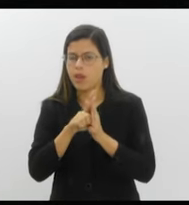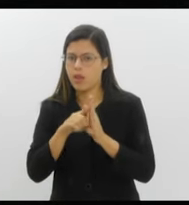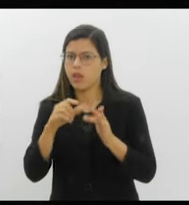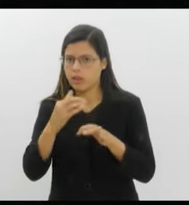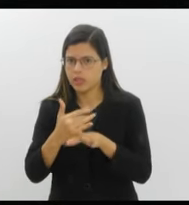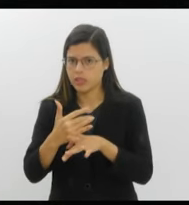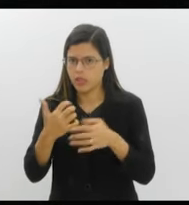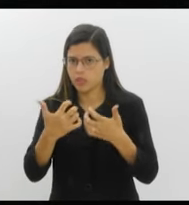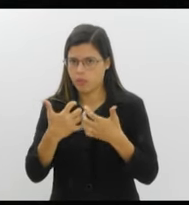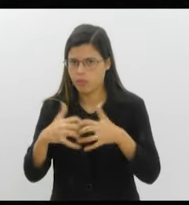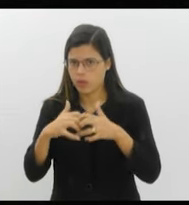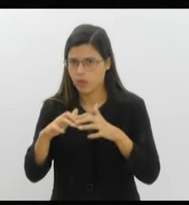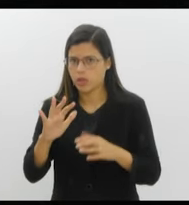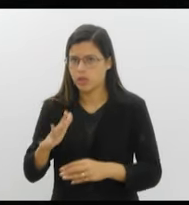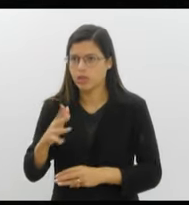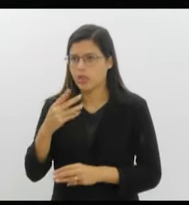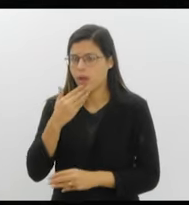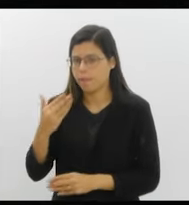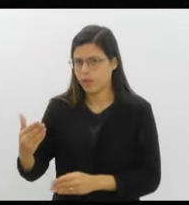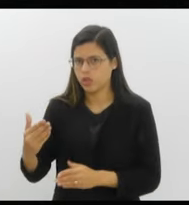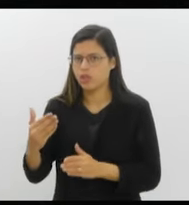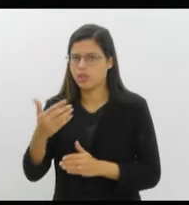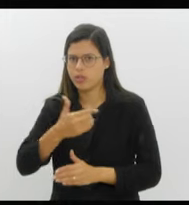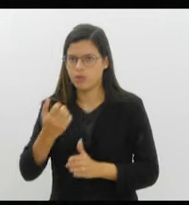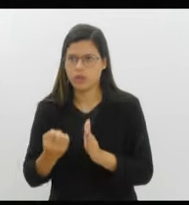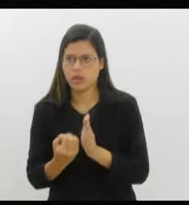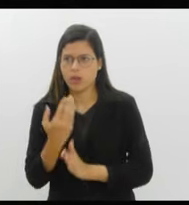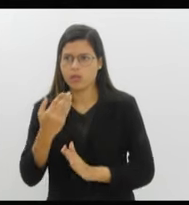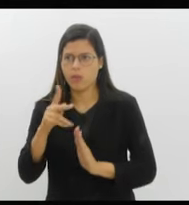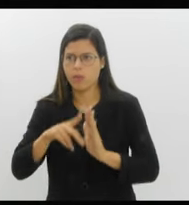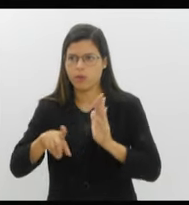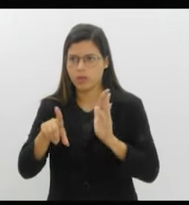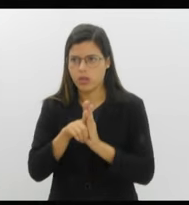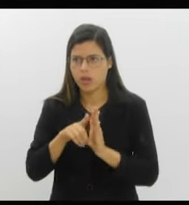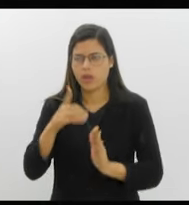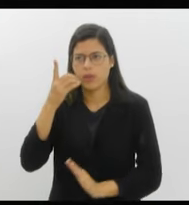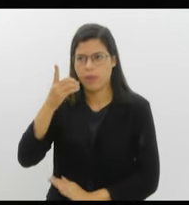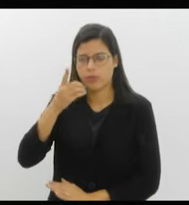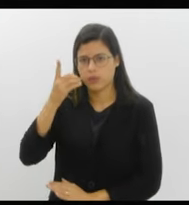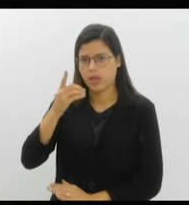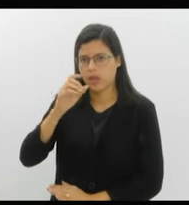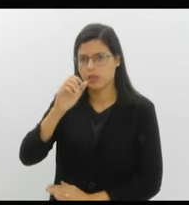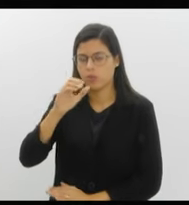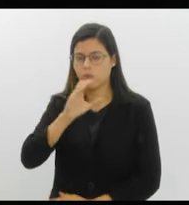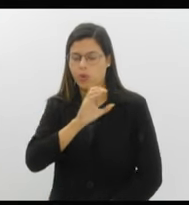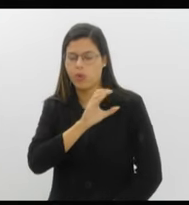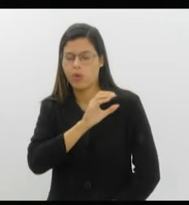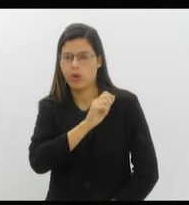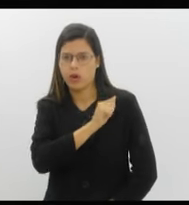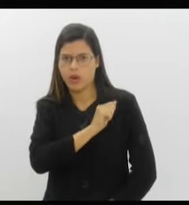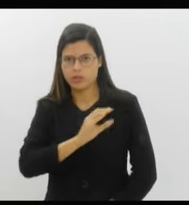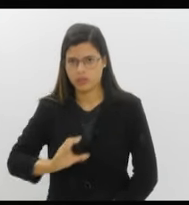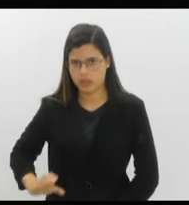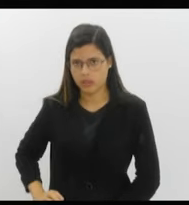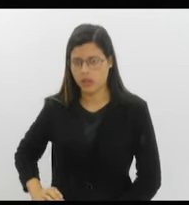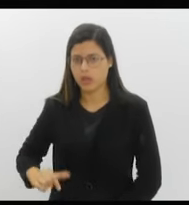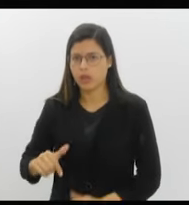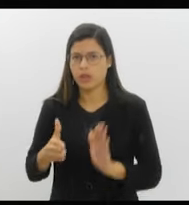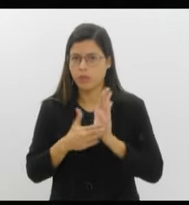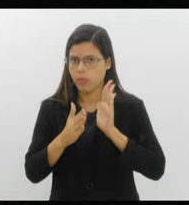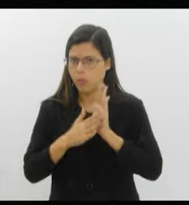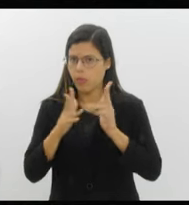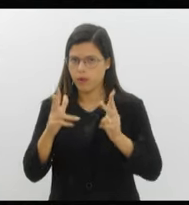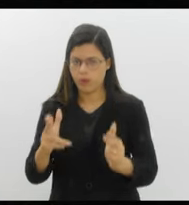qual já pedi coautoria nessa casa ao projeto de lei do companheiro deputado Andrezinho Siciliano, que propõe a mesma